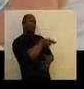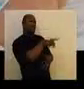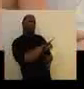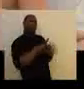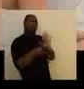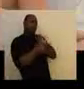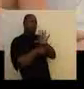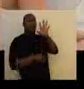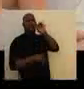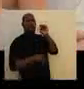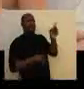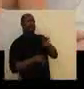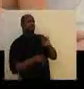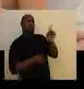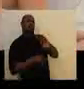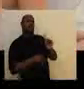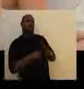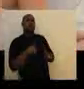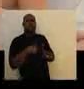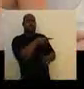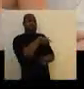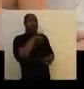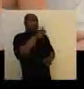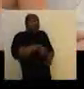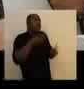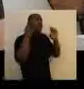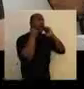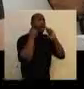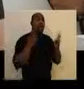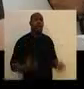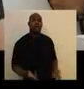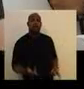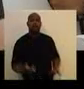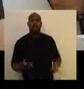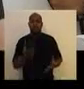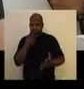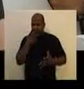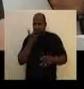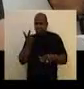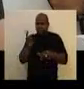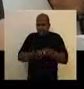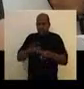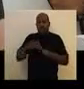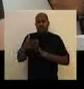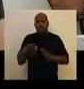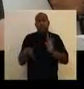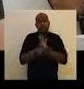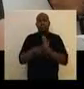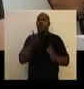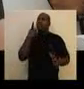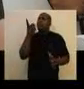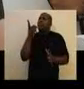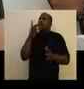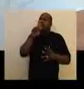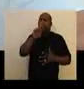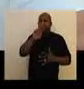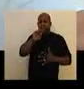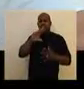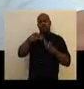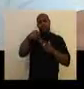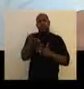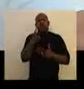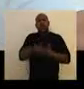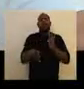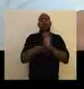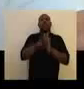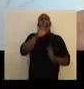surdo. Então essa expressão preso do lado de fora é uma expressão do Foucault que ele usa. E aí eu acho que é super... cai como uma capa para ele,